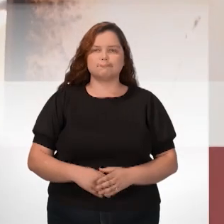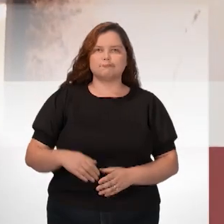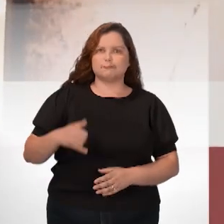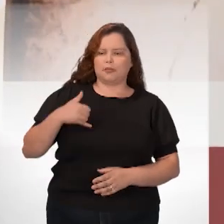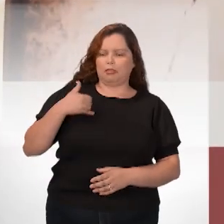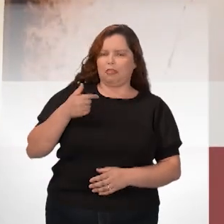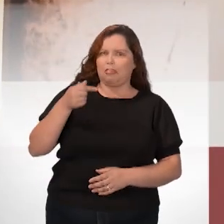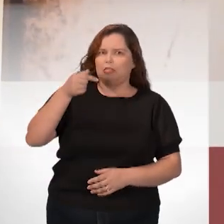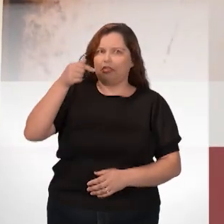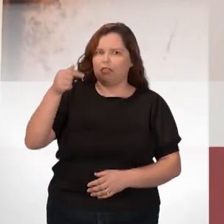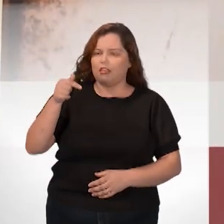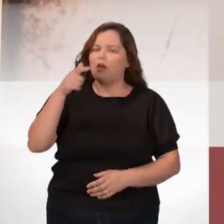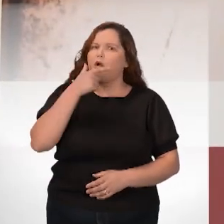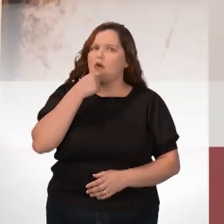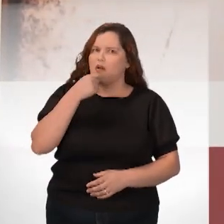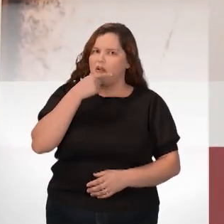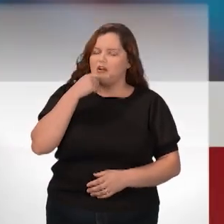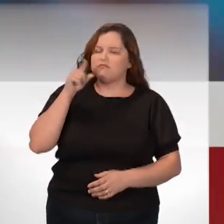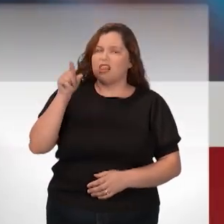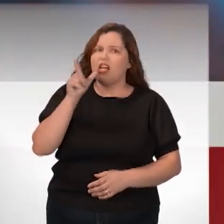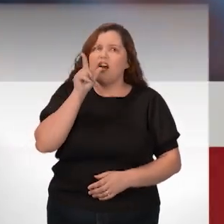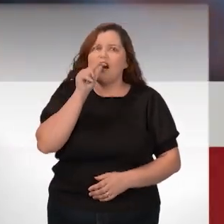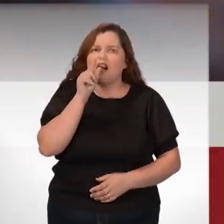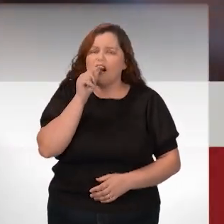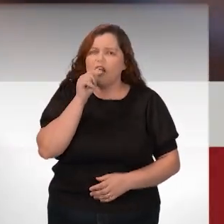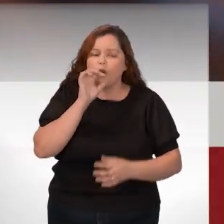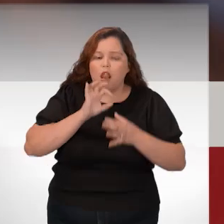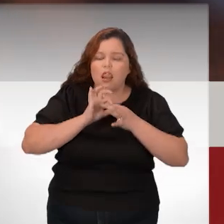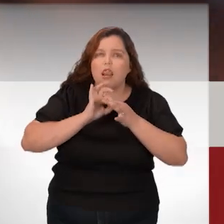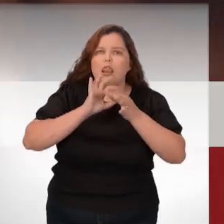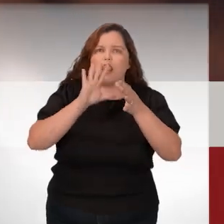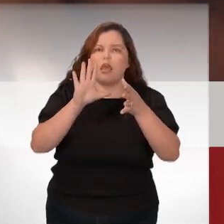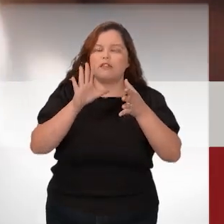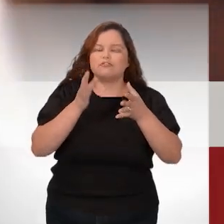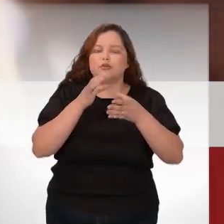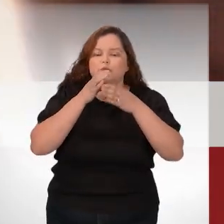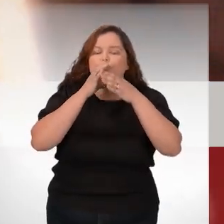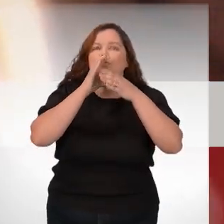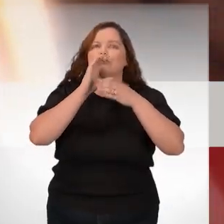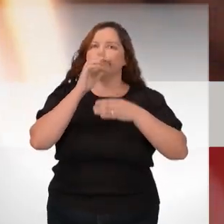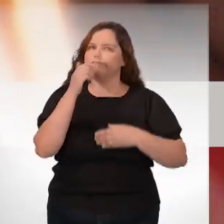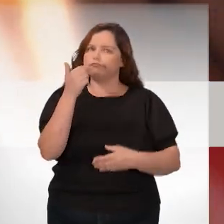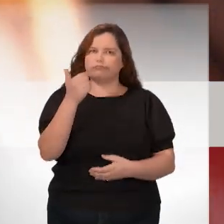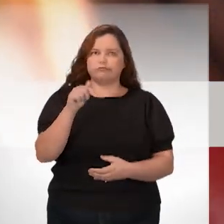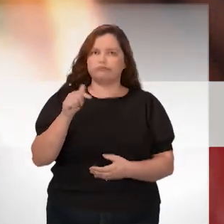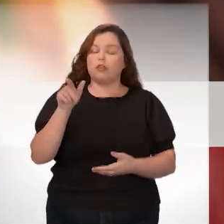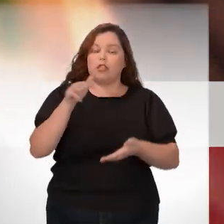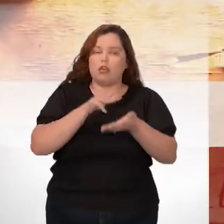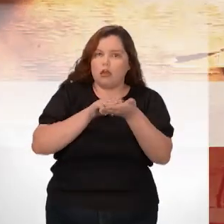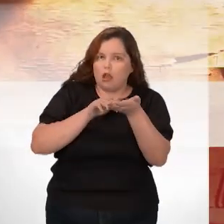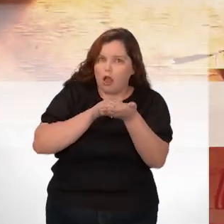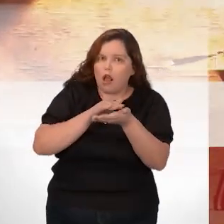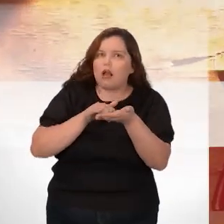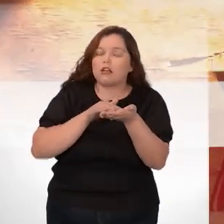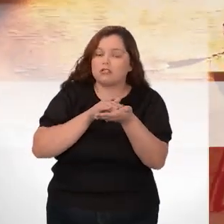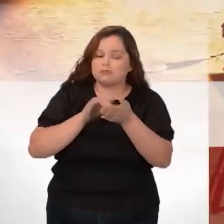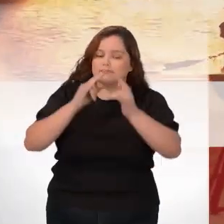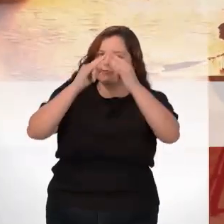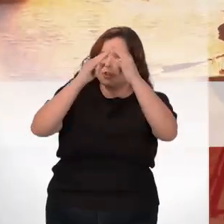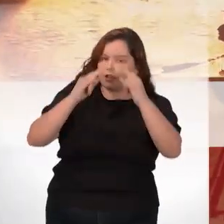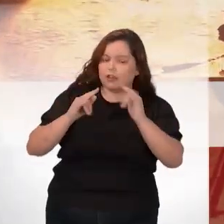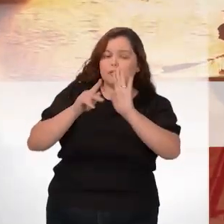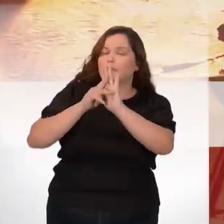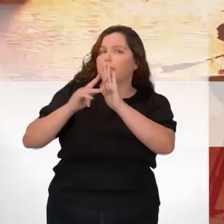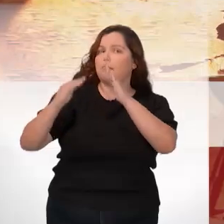77 anos, seu Ibrahim não tem disponível nem água à vontade para matar a sede. Ele é cigano Calon e essa barraca é